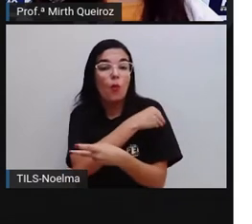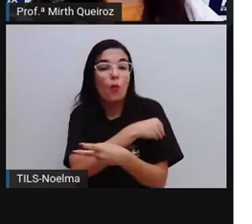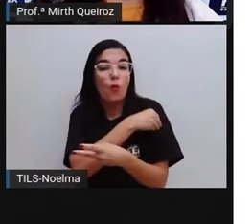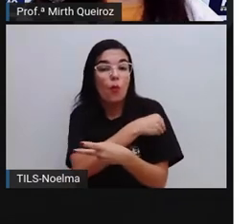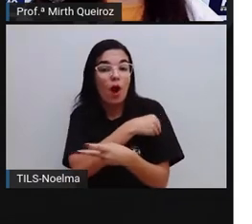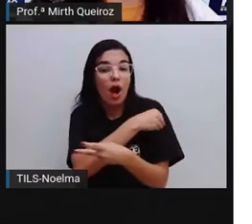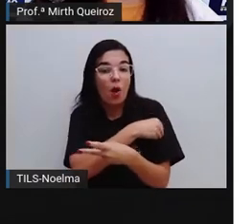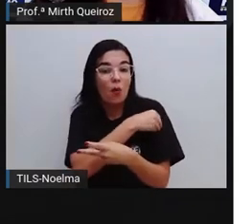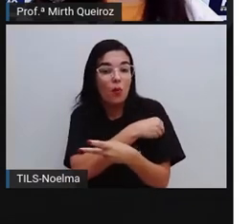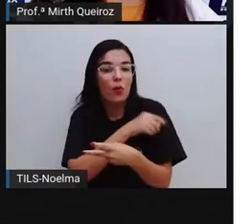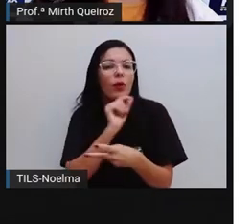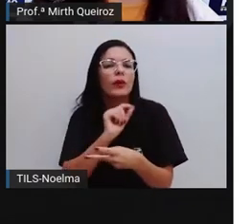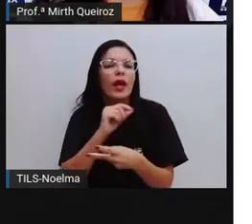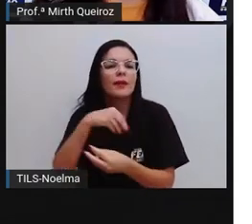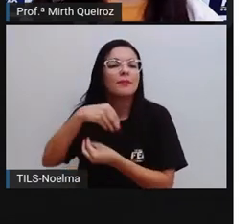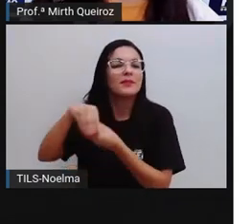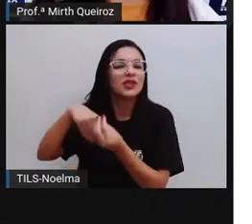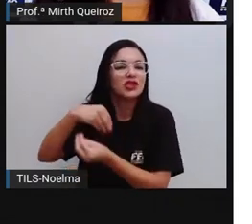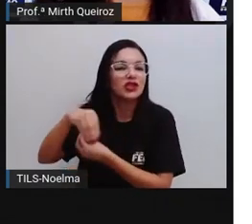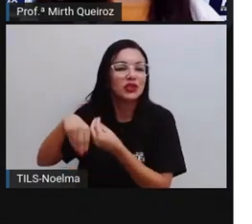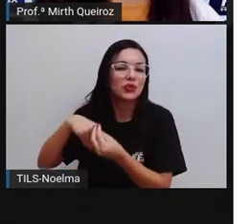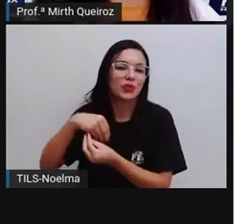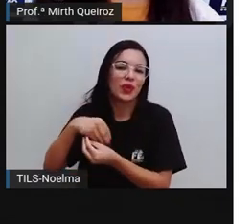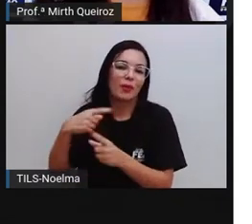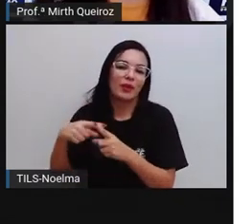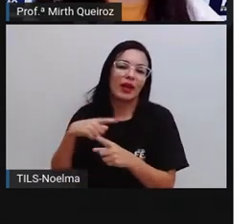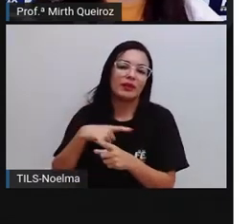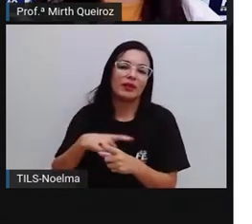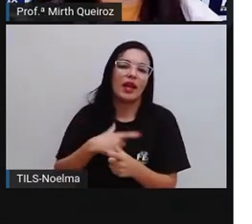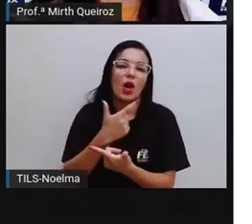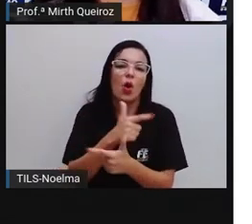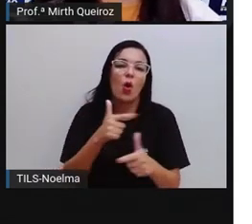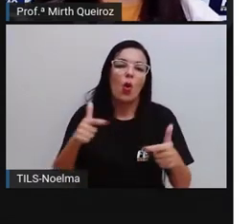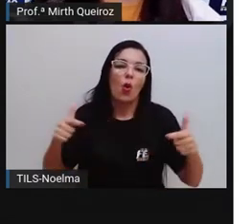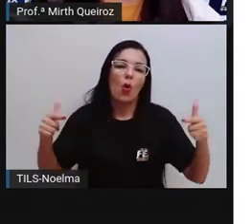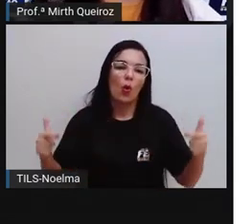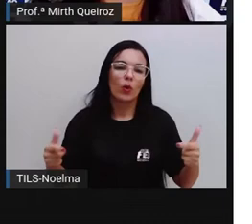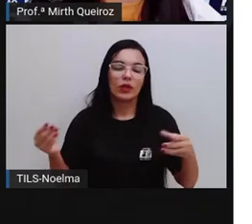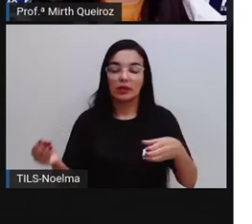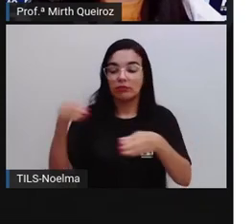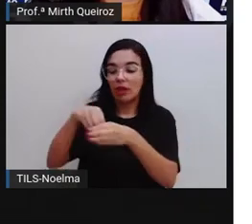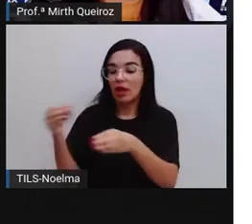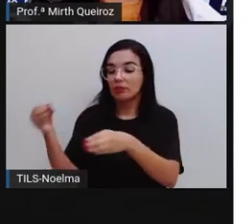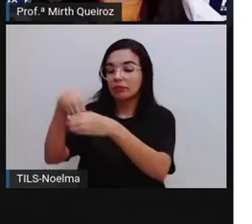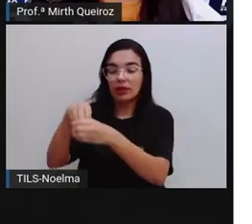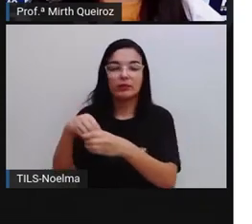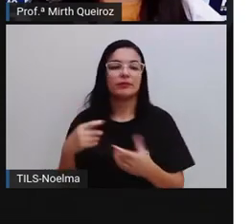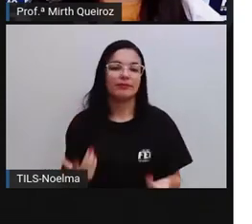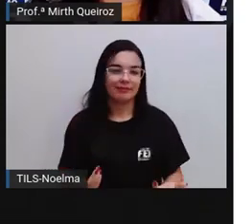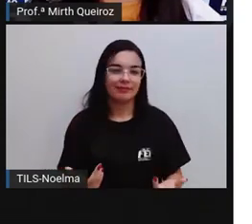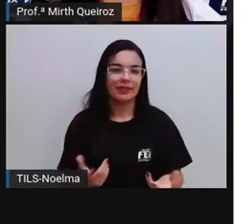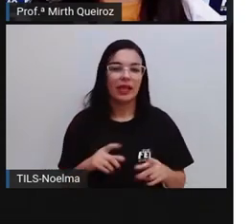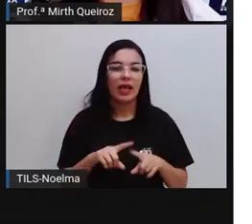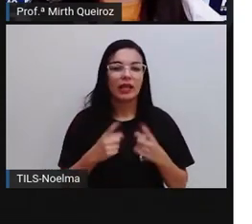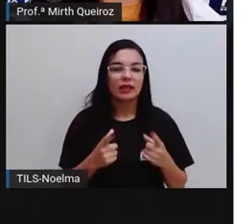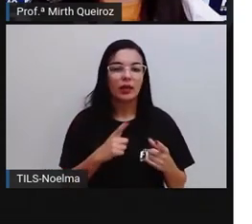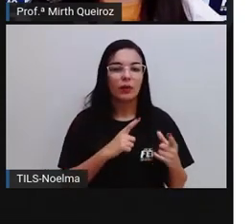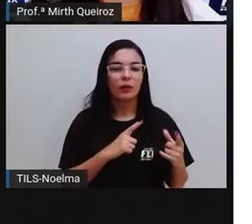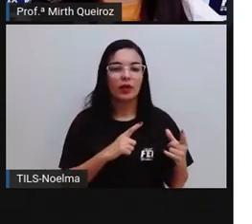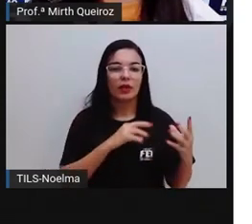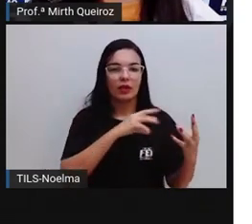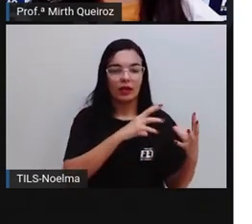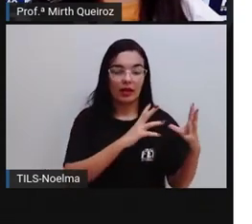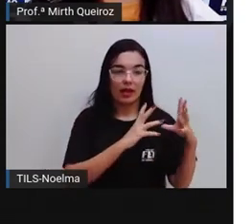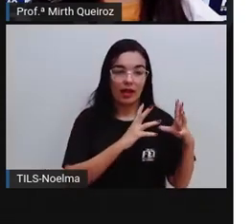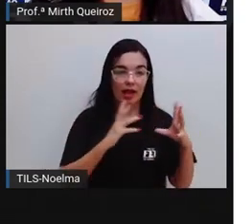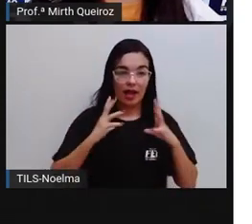uma mistura, porque ele é formado por várias substâncias, certo? A substância pura aqui,